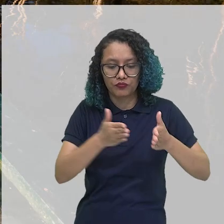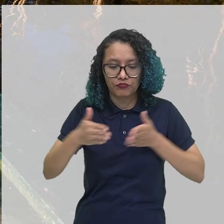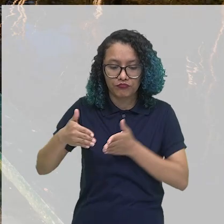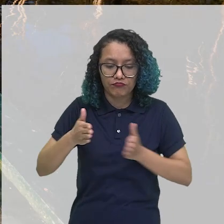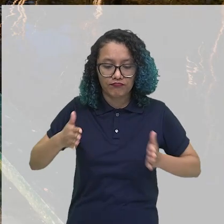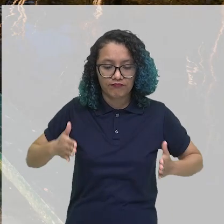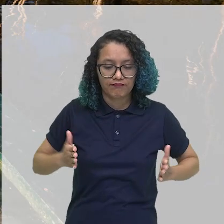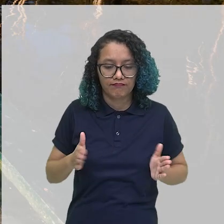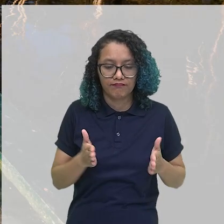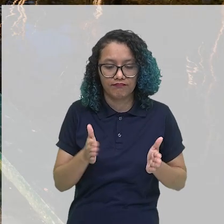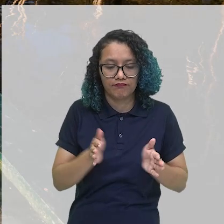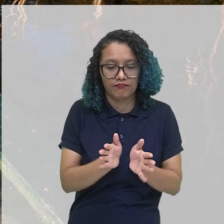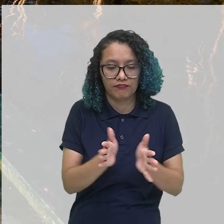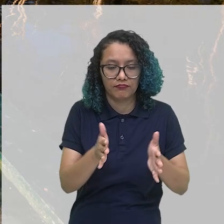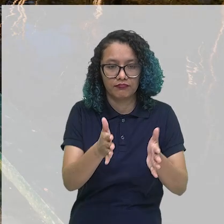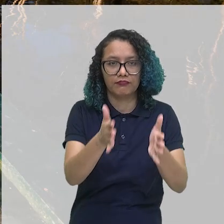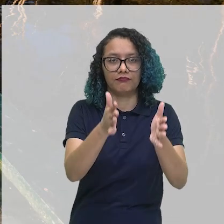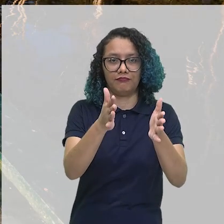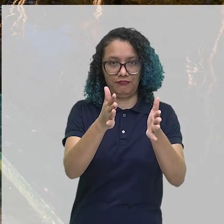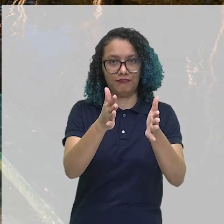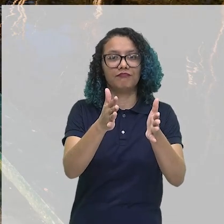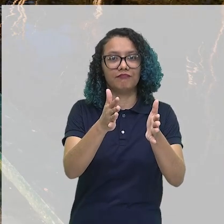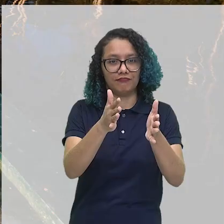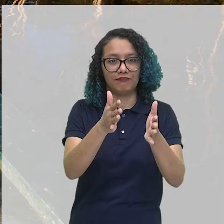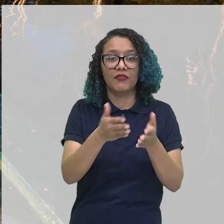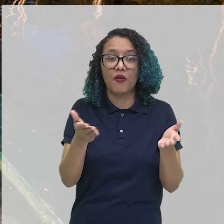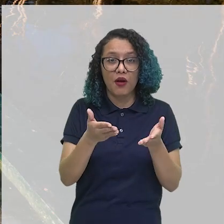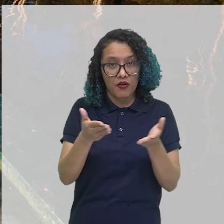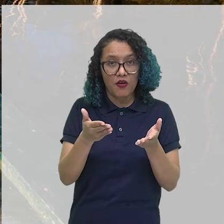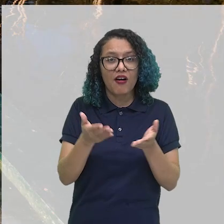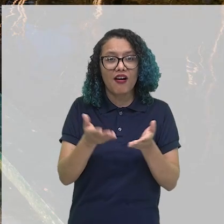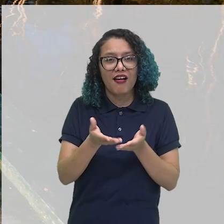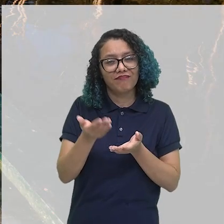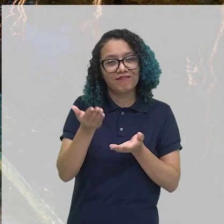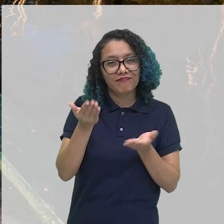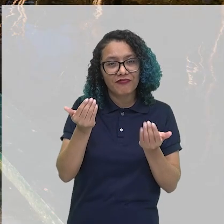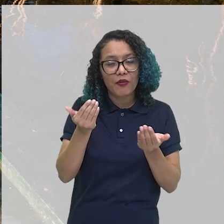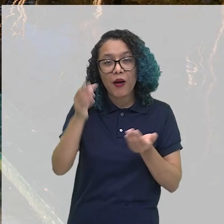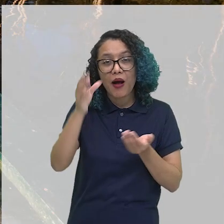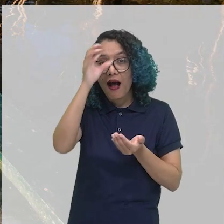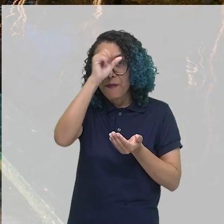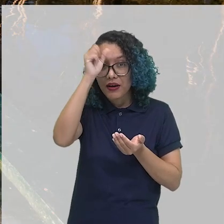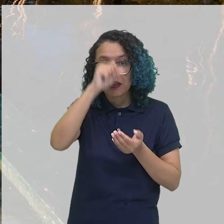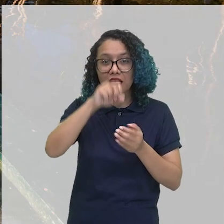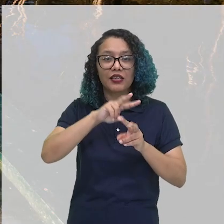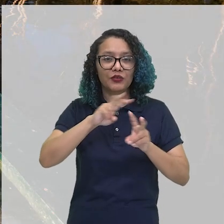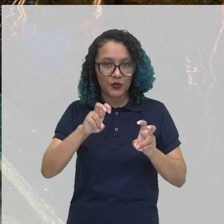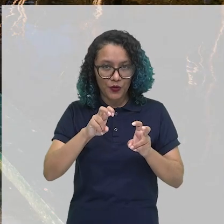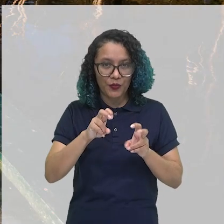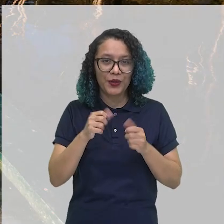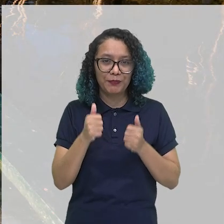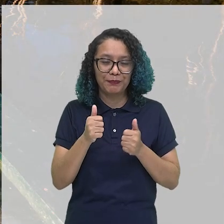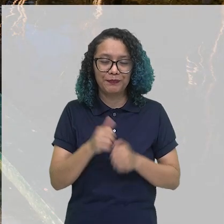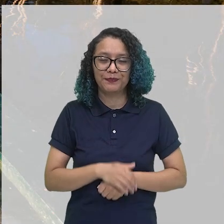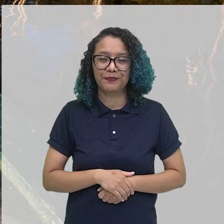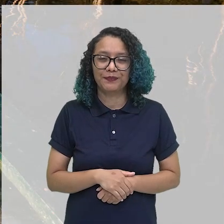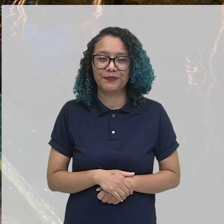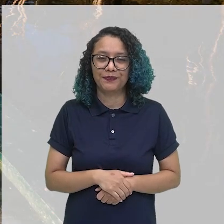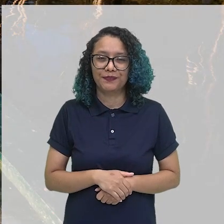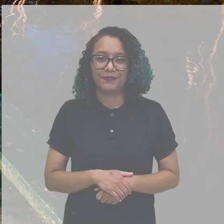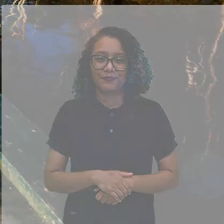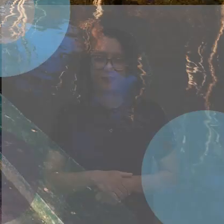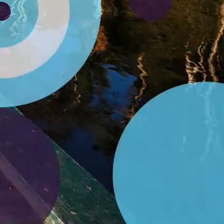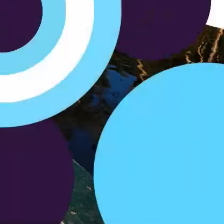convido agora a navegar nesse conhecimento da formação da bacia amazônica.